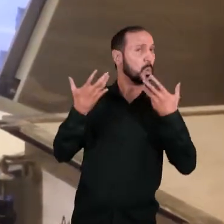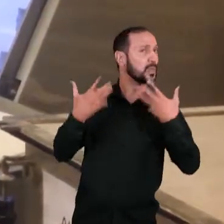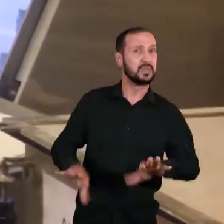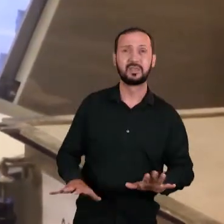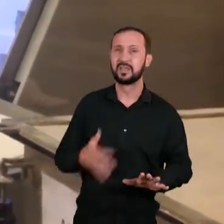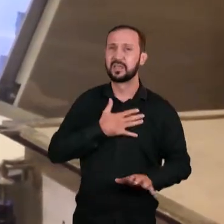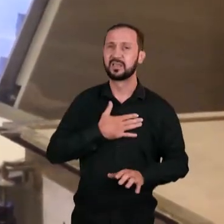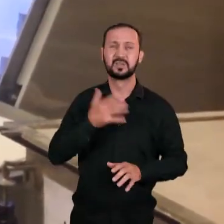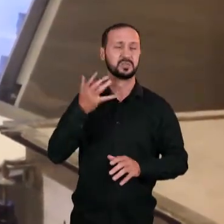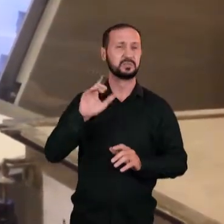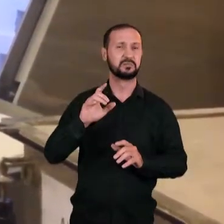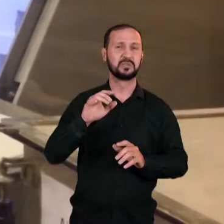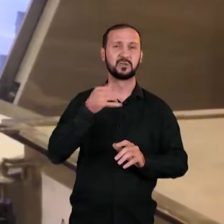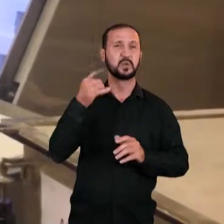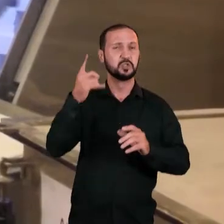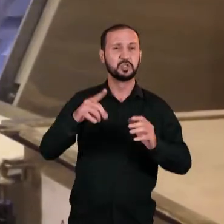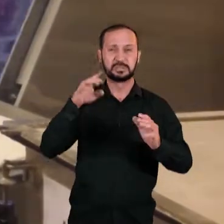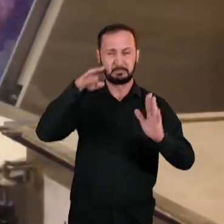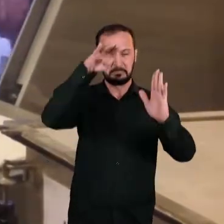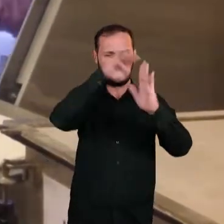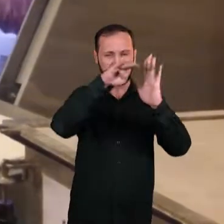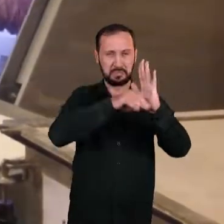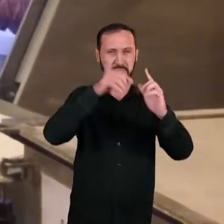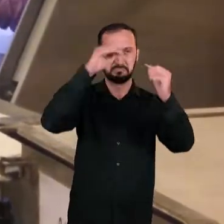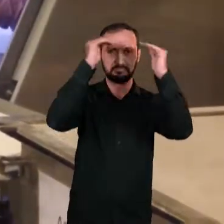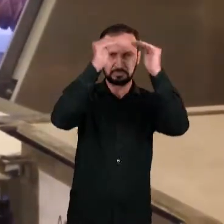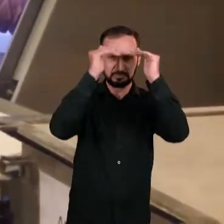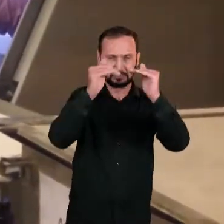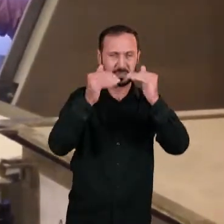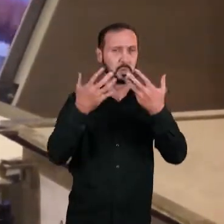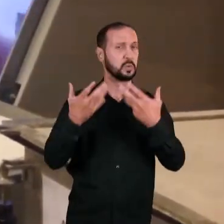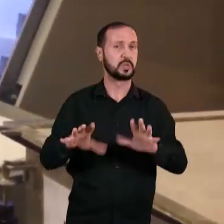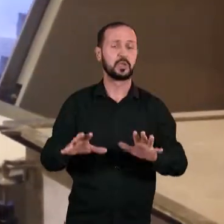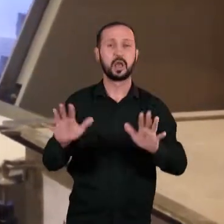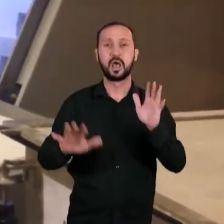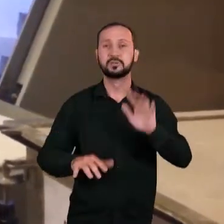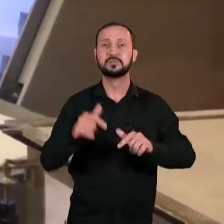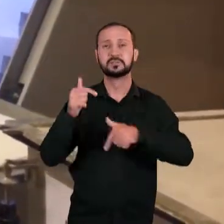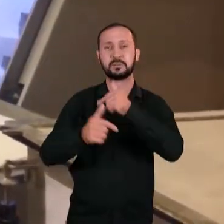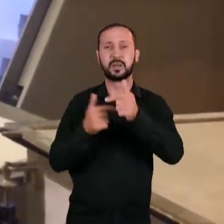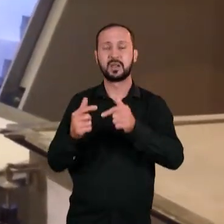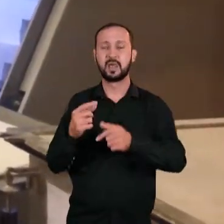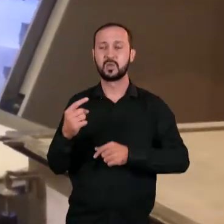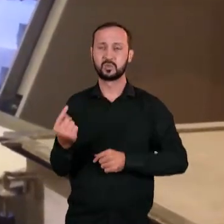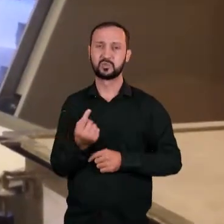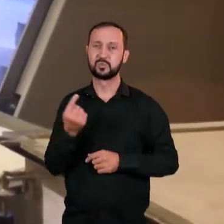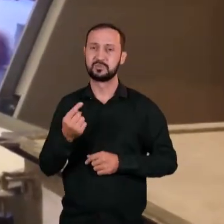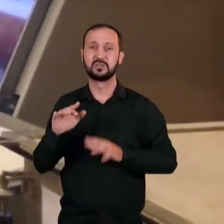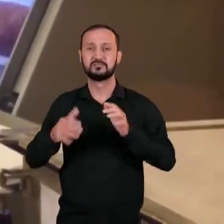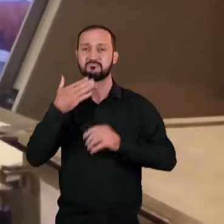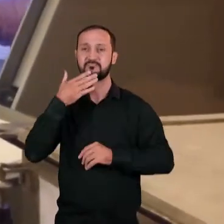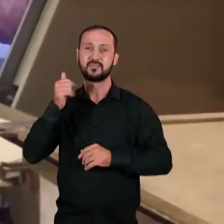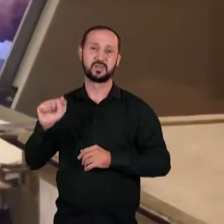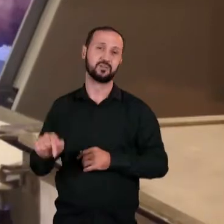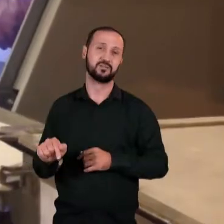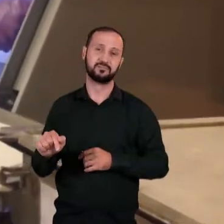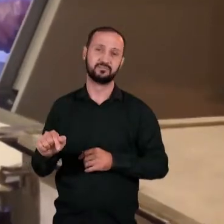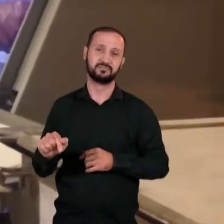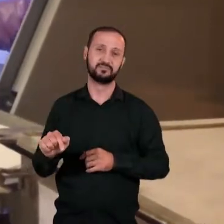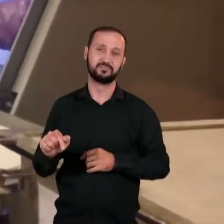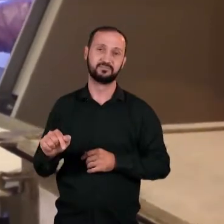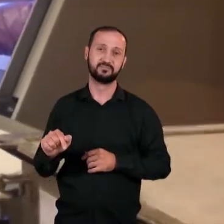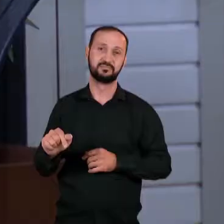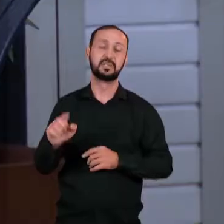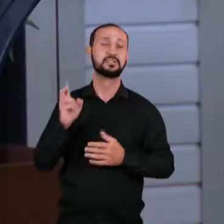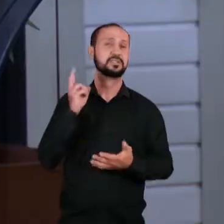bem sem ter prazo, sem ter meta, tranquilo. Talvez como autônomo, essa pessoa vai se sair melhor. Então, assim, inicialmente a gente